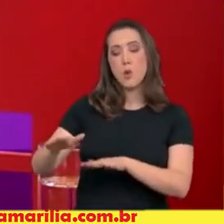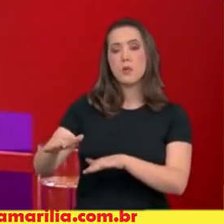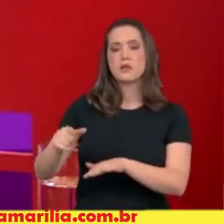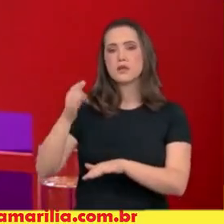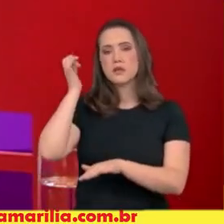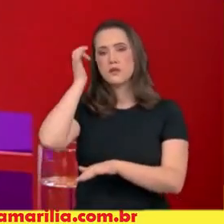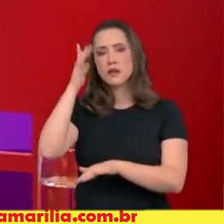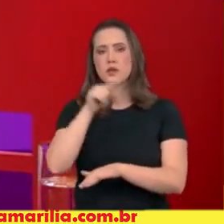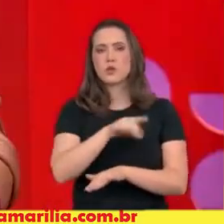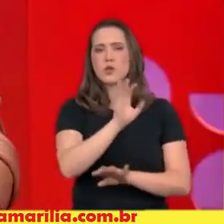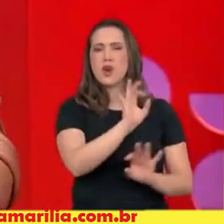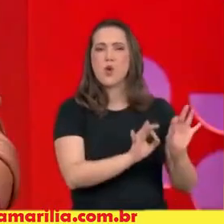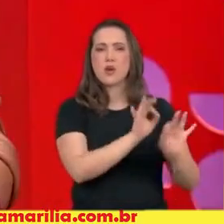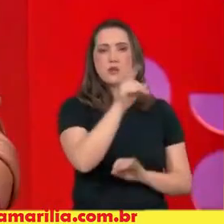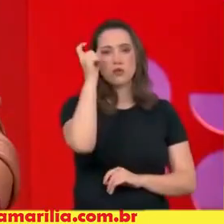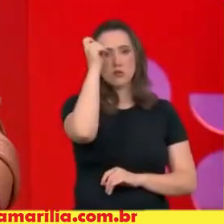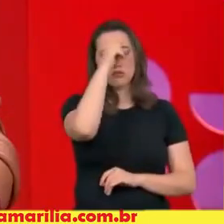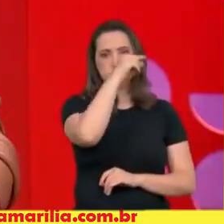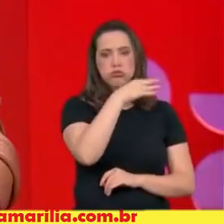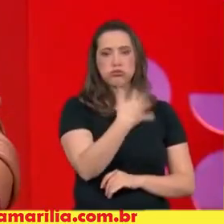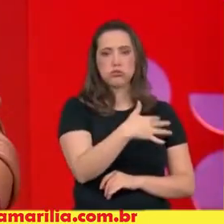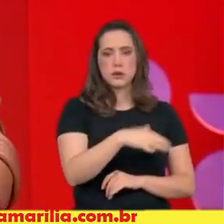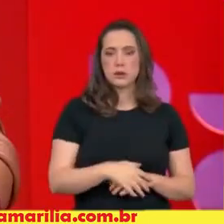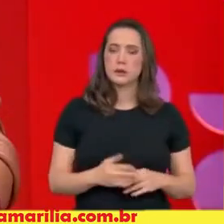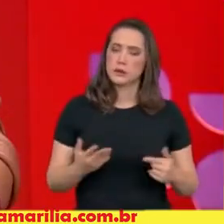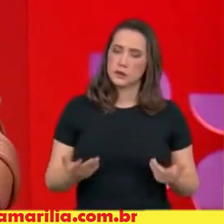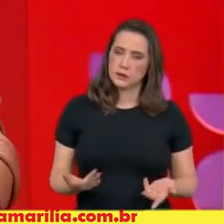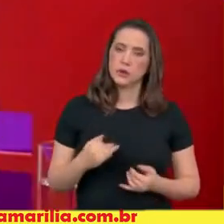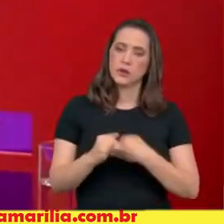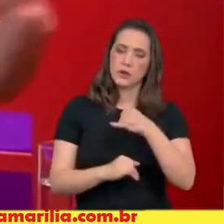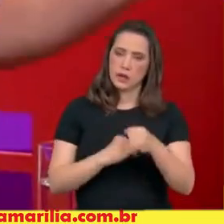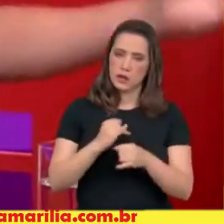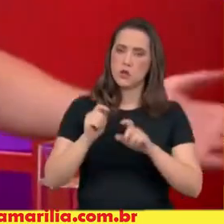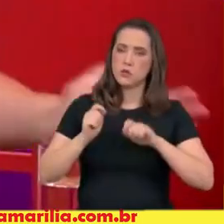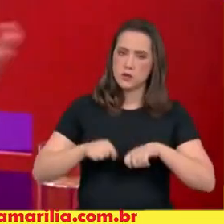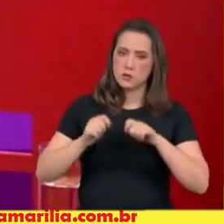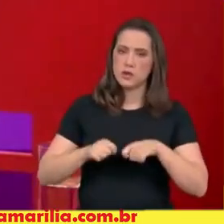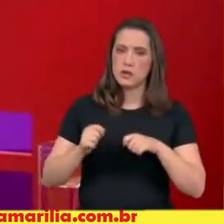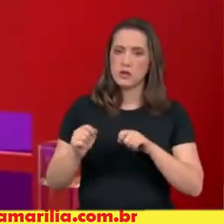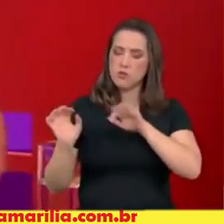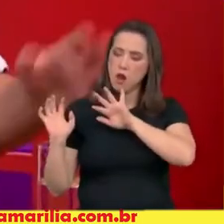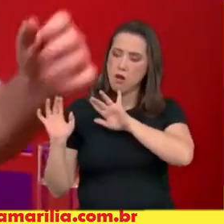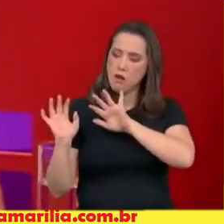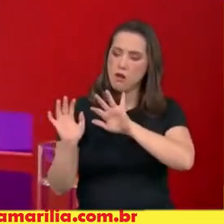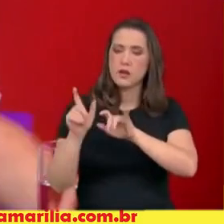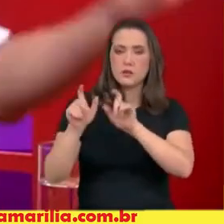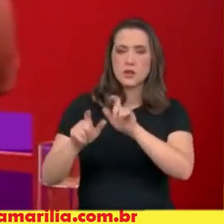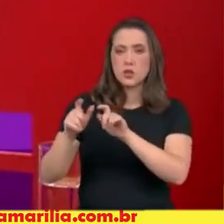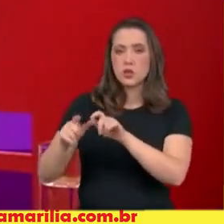organização virou mais difícil que nunca. De alguma forma, a internet possibilitou a chegada de muitas pessoas nas ruas ao mesmo